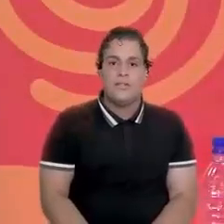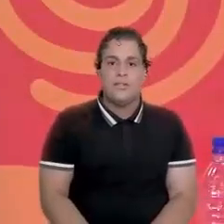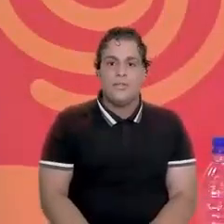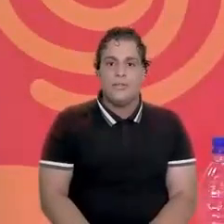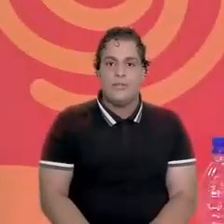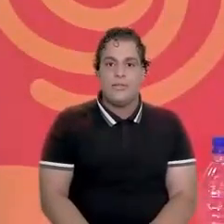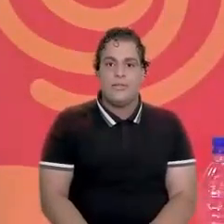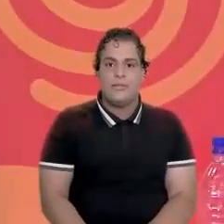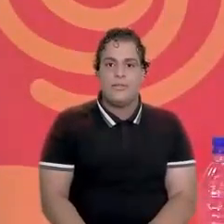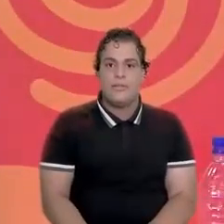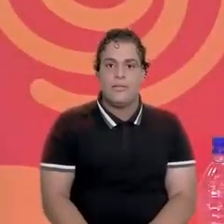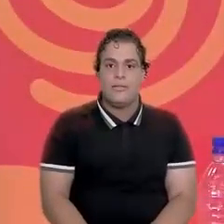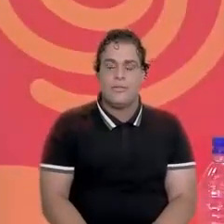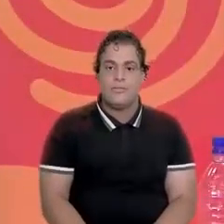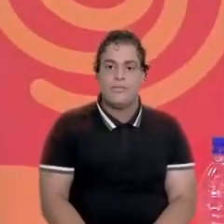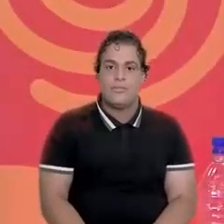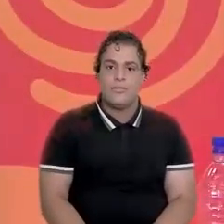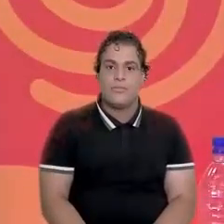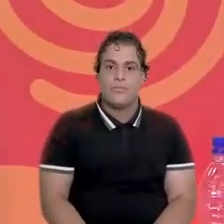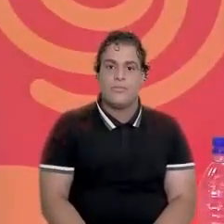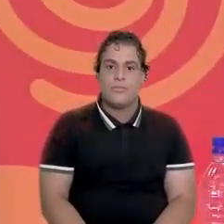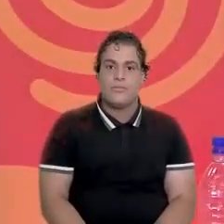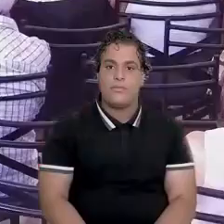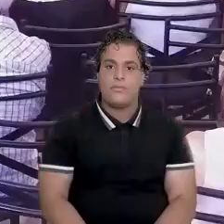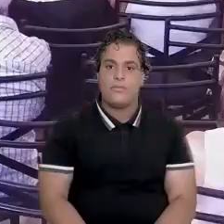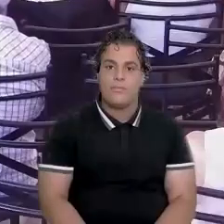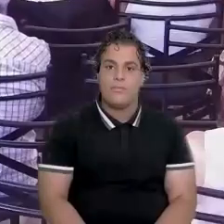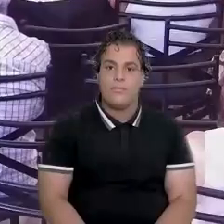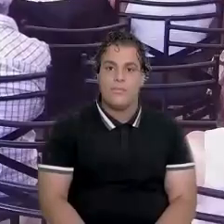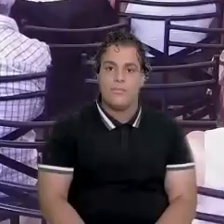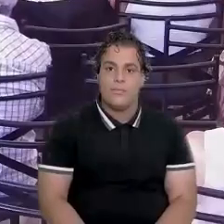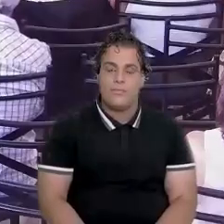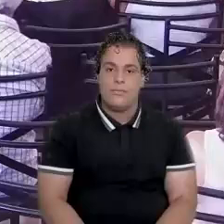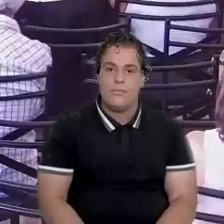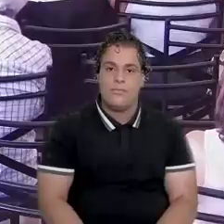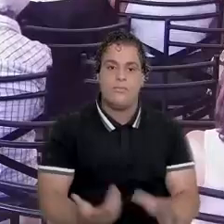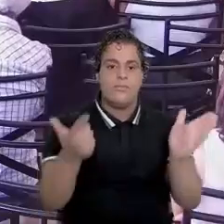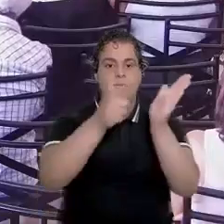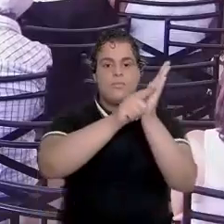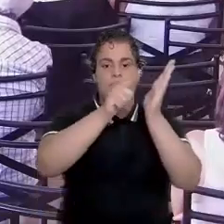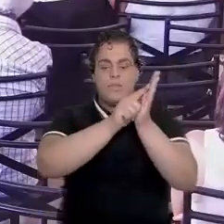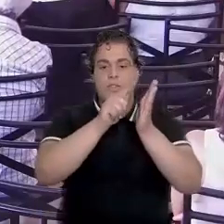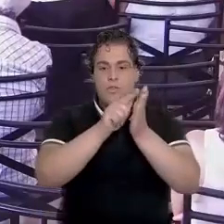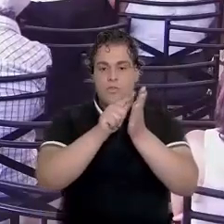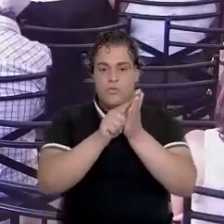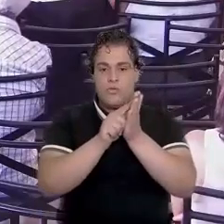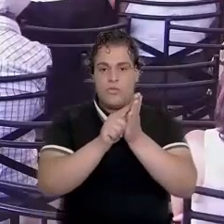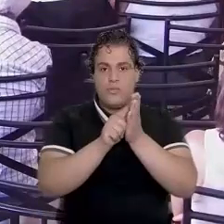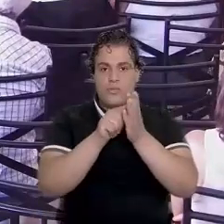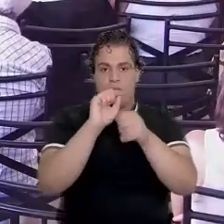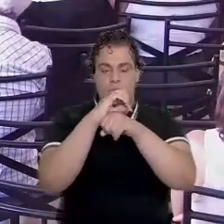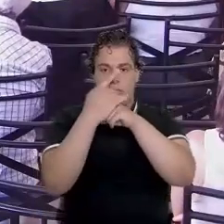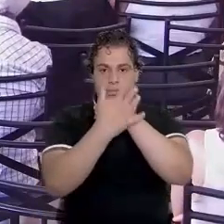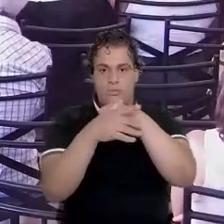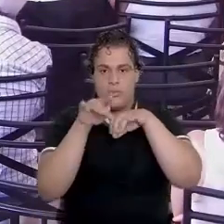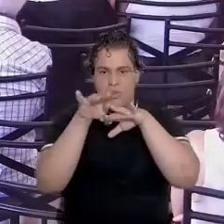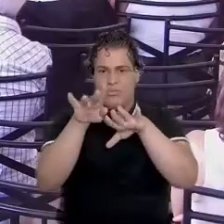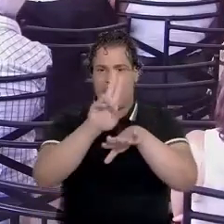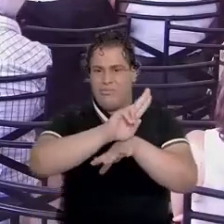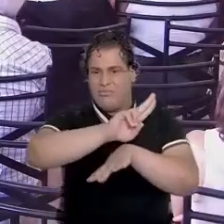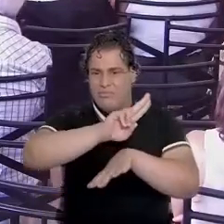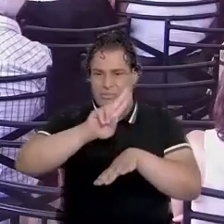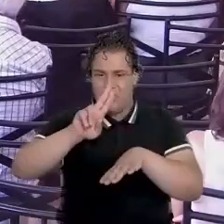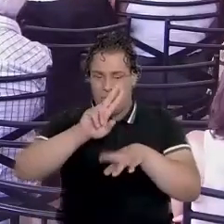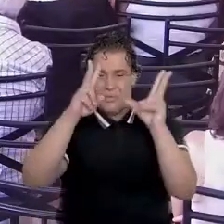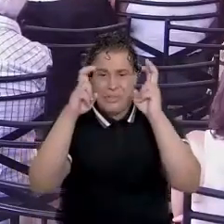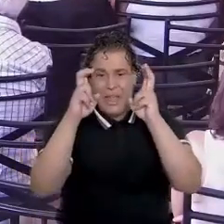era a sensação que a gente tinha na pandemia. Mas, apesar de ser um livro que foi escrito em grande parte na pandemia, ele não é um livro que fala de